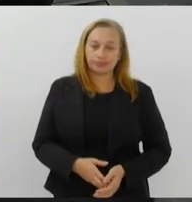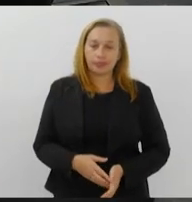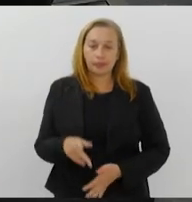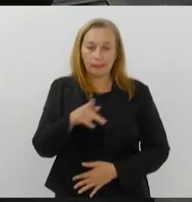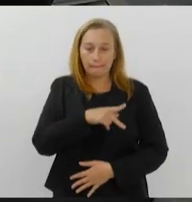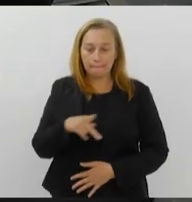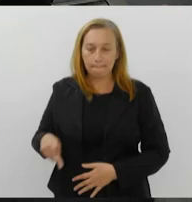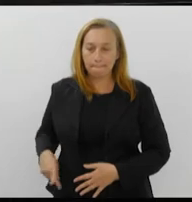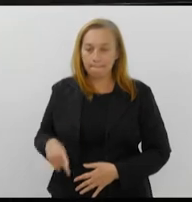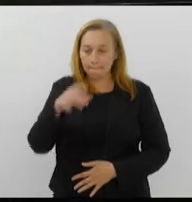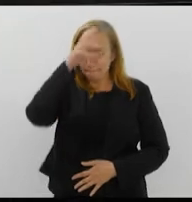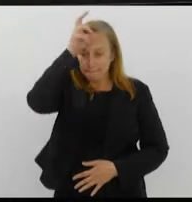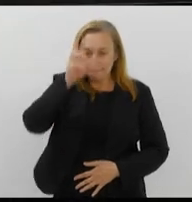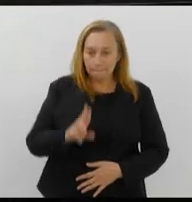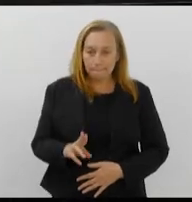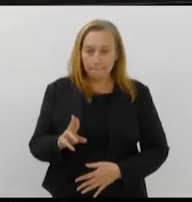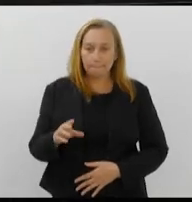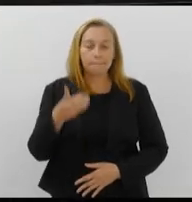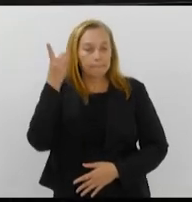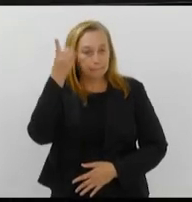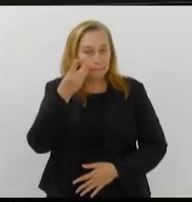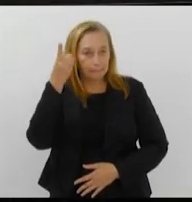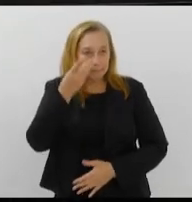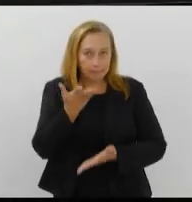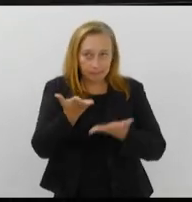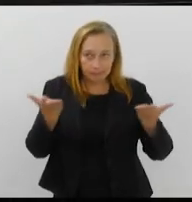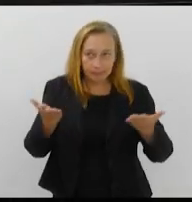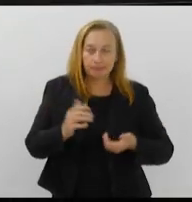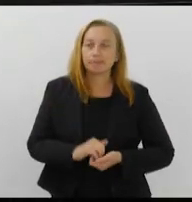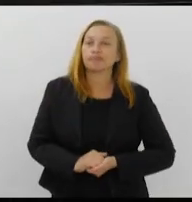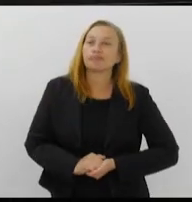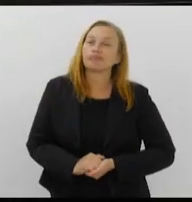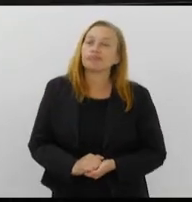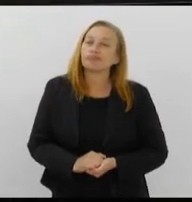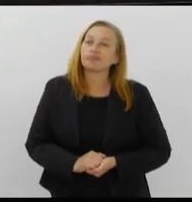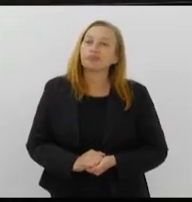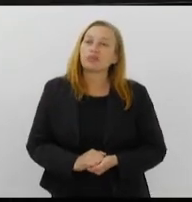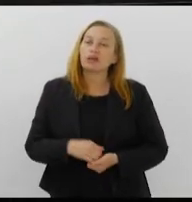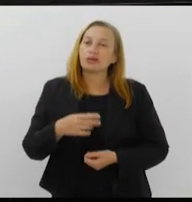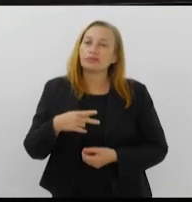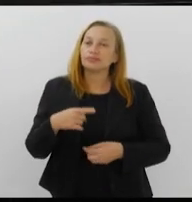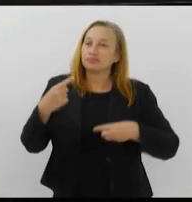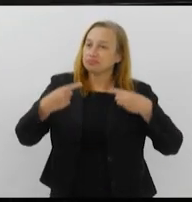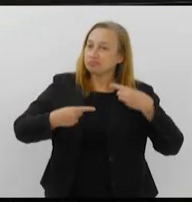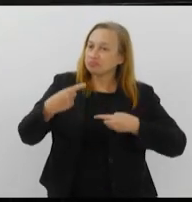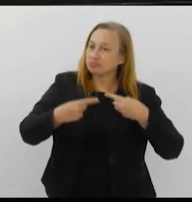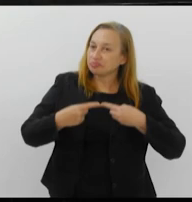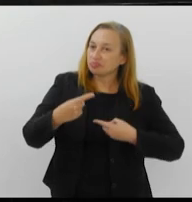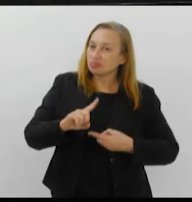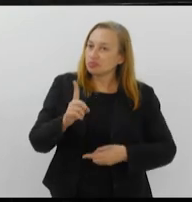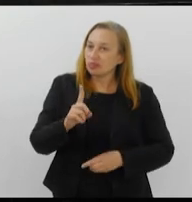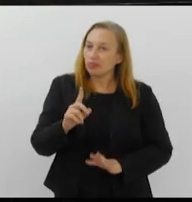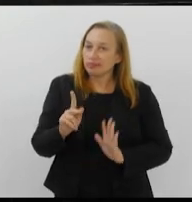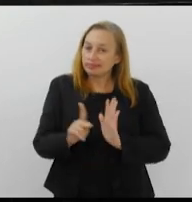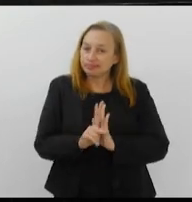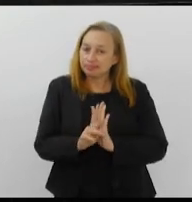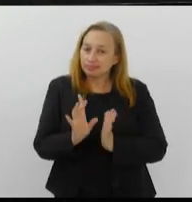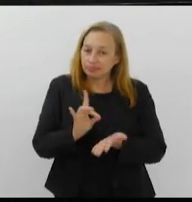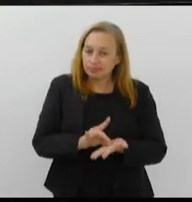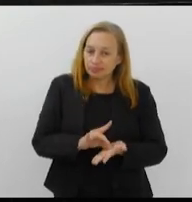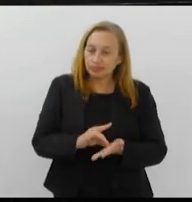Presidenta Tia Ju, deputados e deputadas. Bem, o que a gente está discutindo já não é o projeto original,